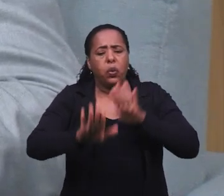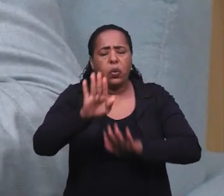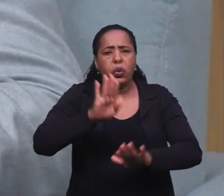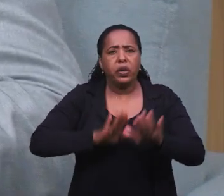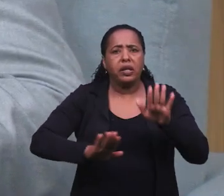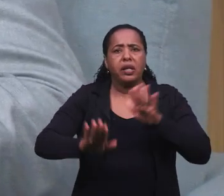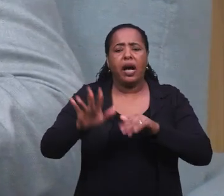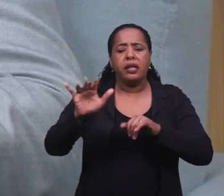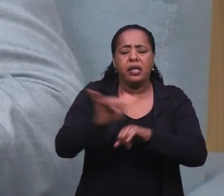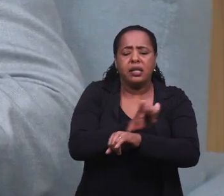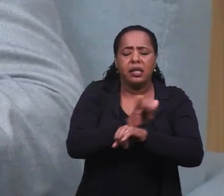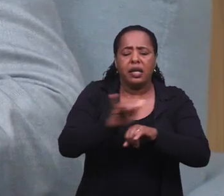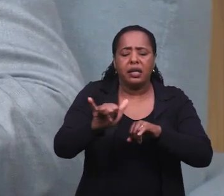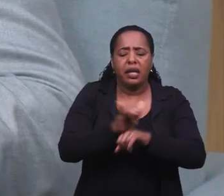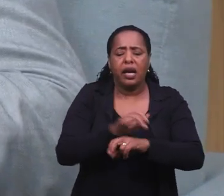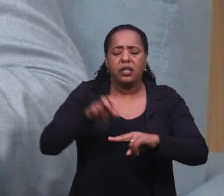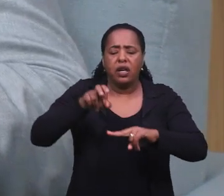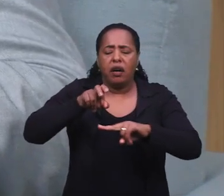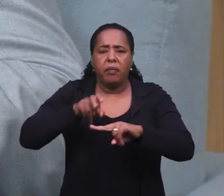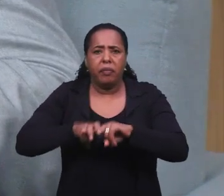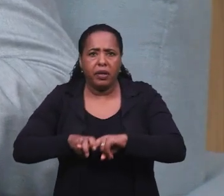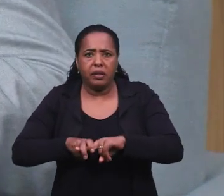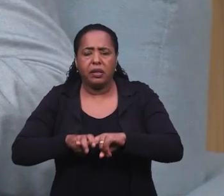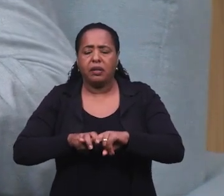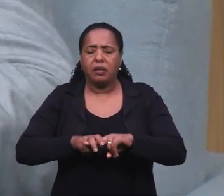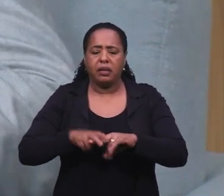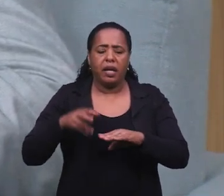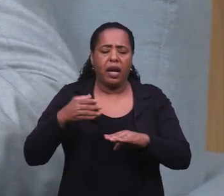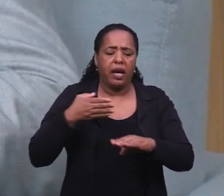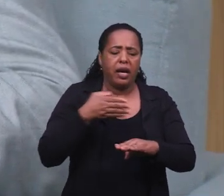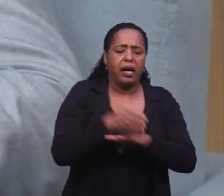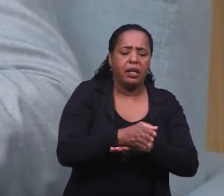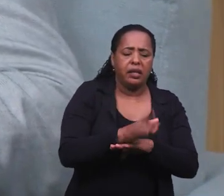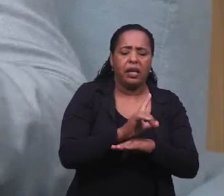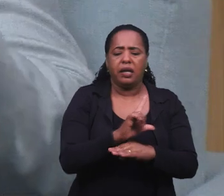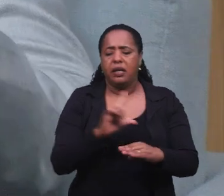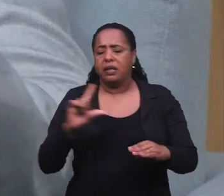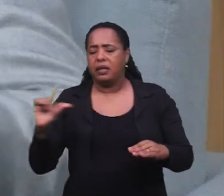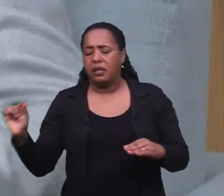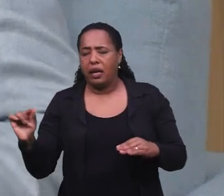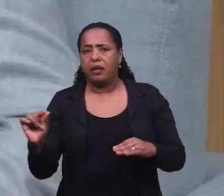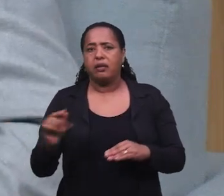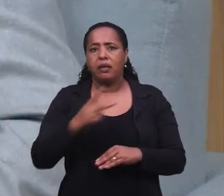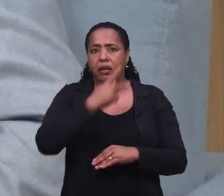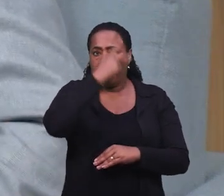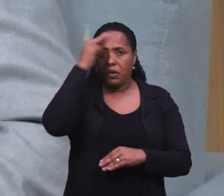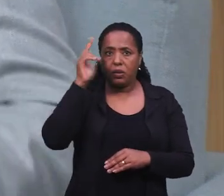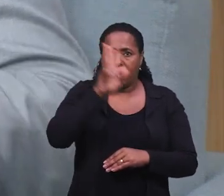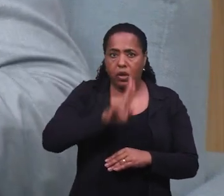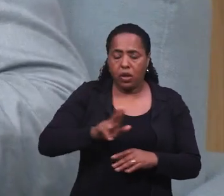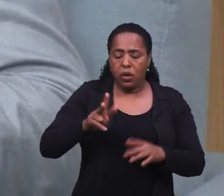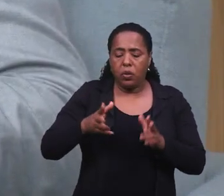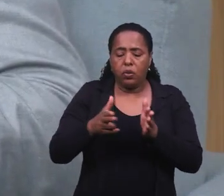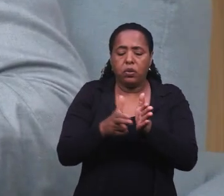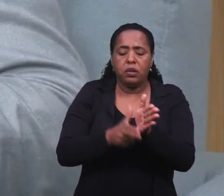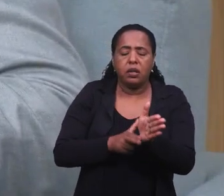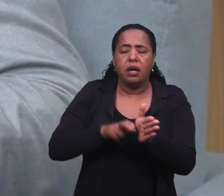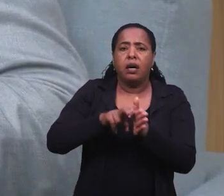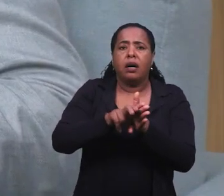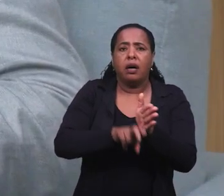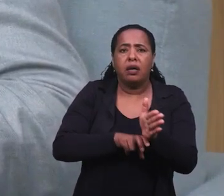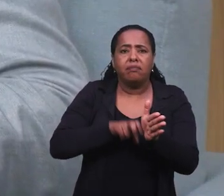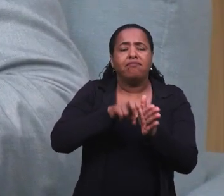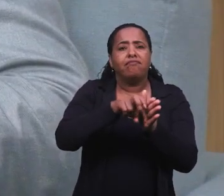a respeito do acolhimento nas nossas igrejas, tanto do membro como do visitante, a pergunta do